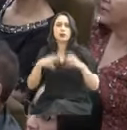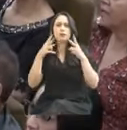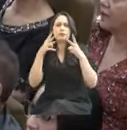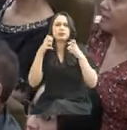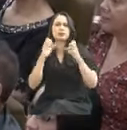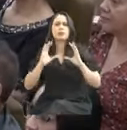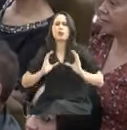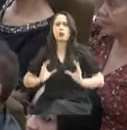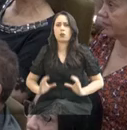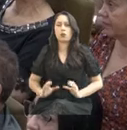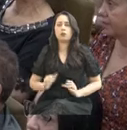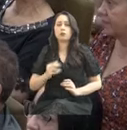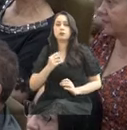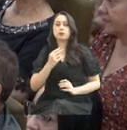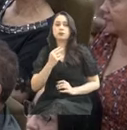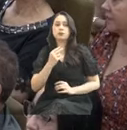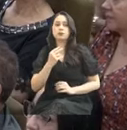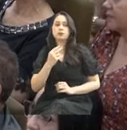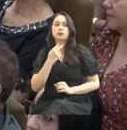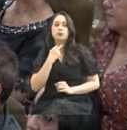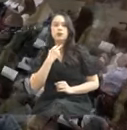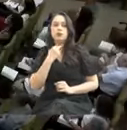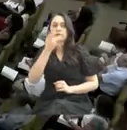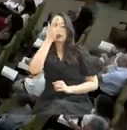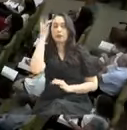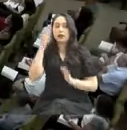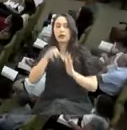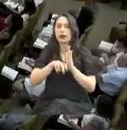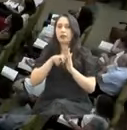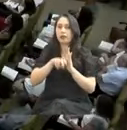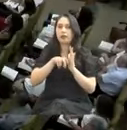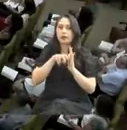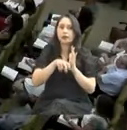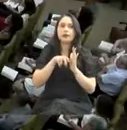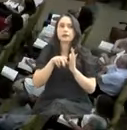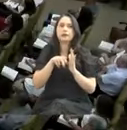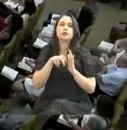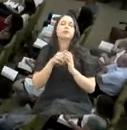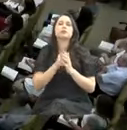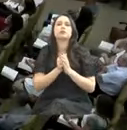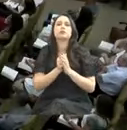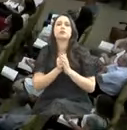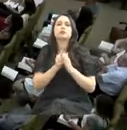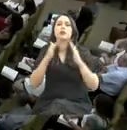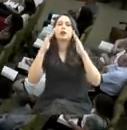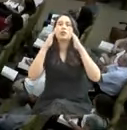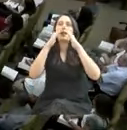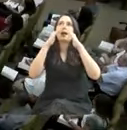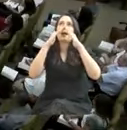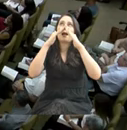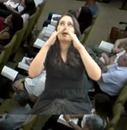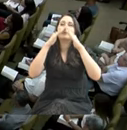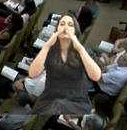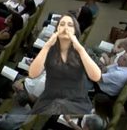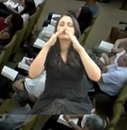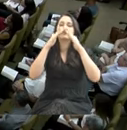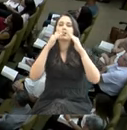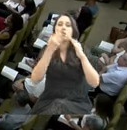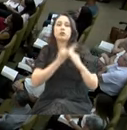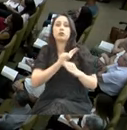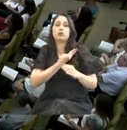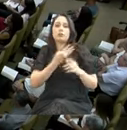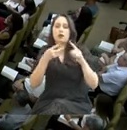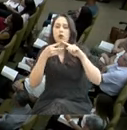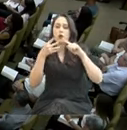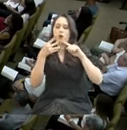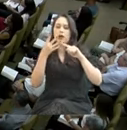O paralítico que abre-se ali o telhado em Marcos 2, e quando descer o